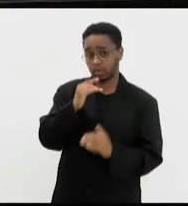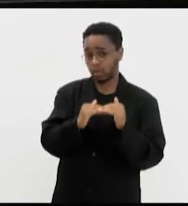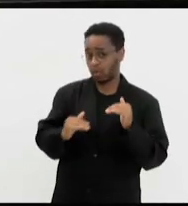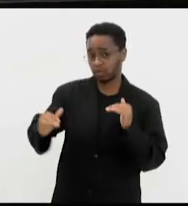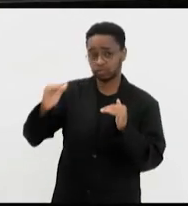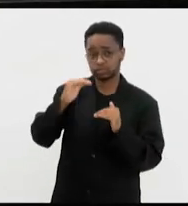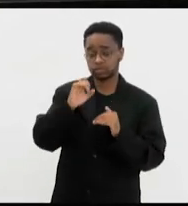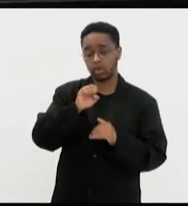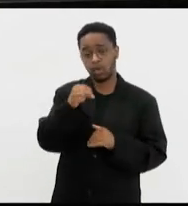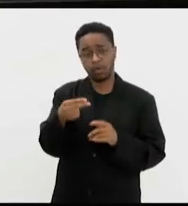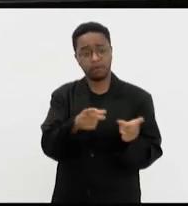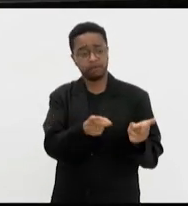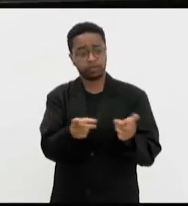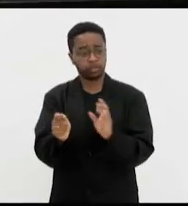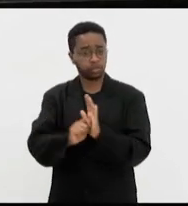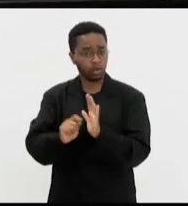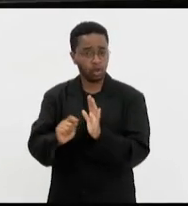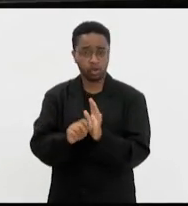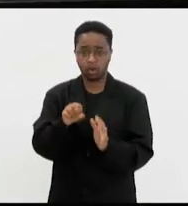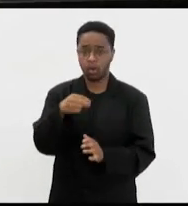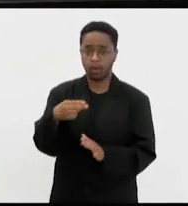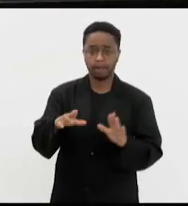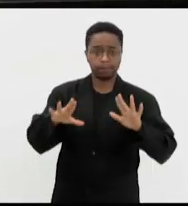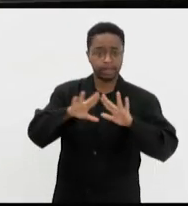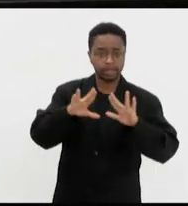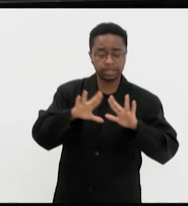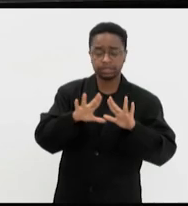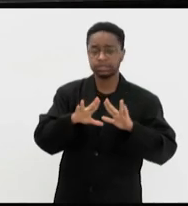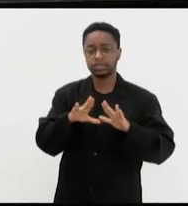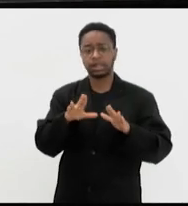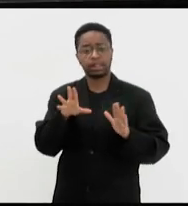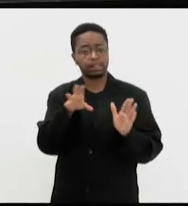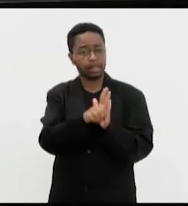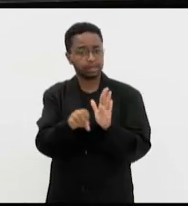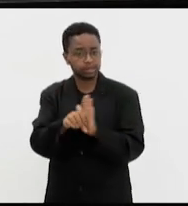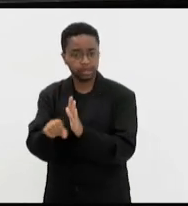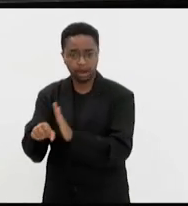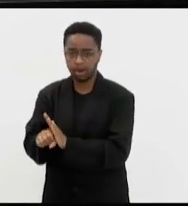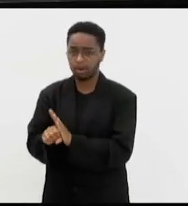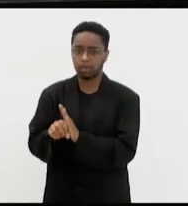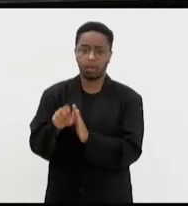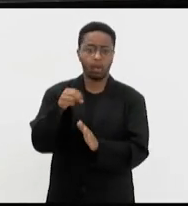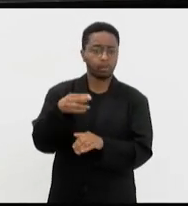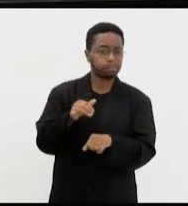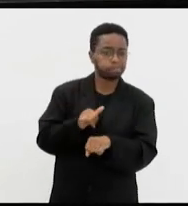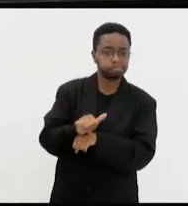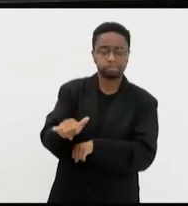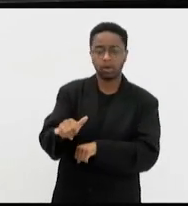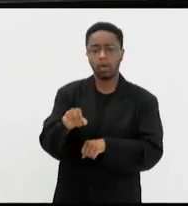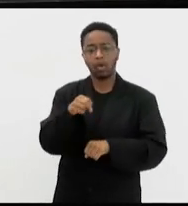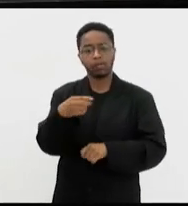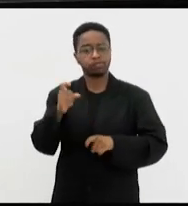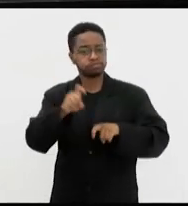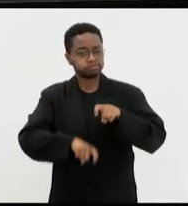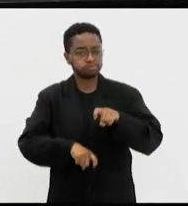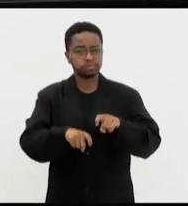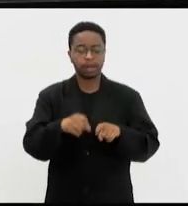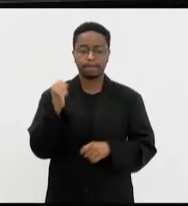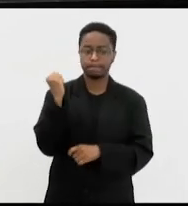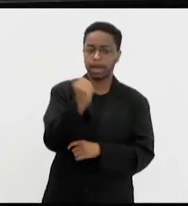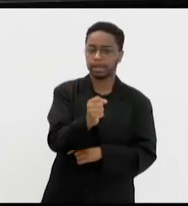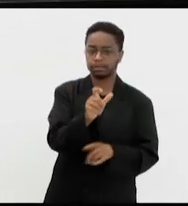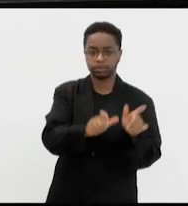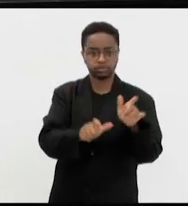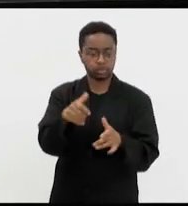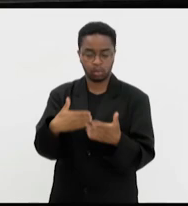traficantes milicianos ladrões estelionatários estupradores homicidas